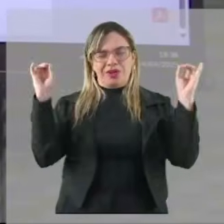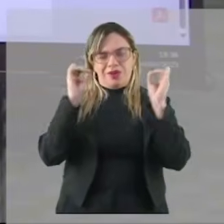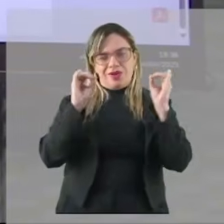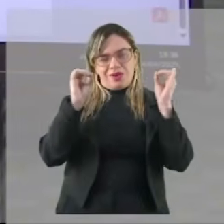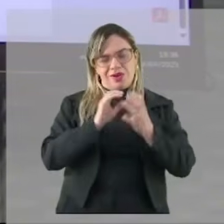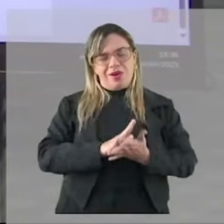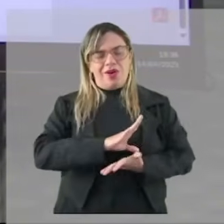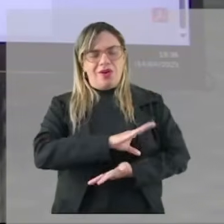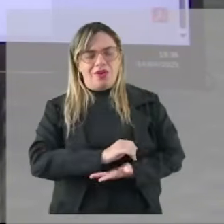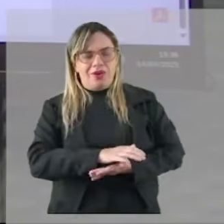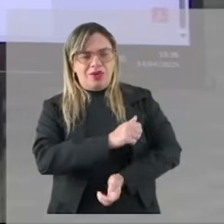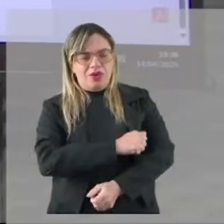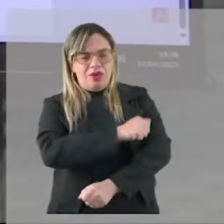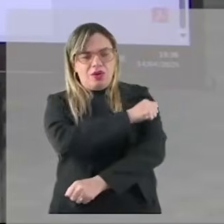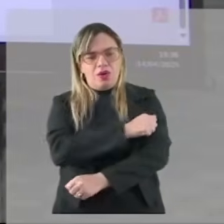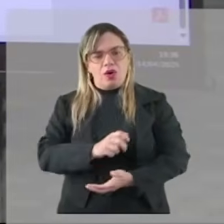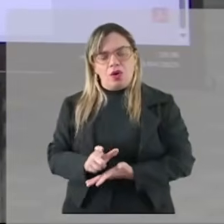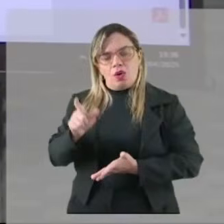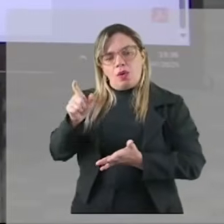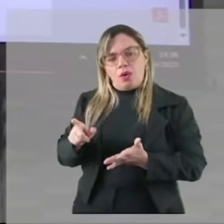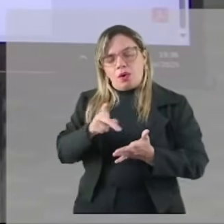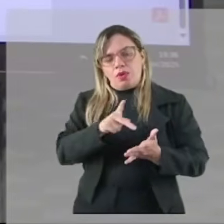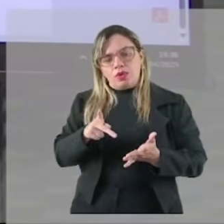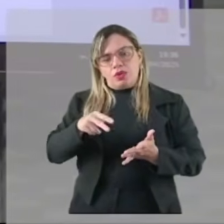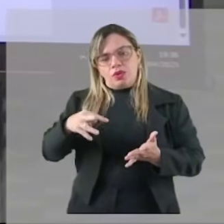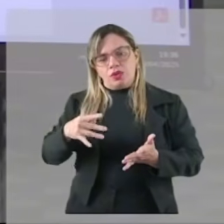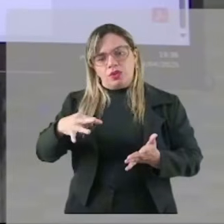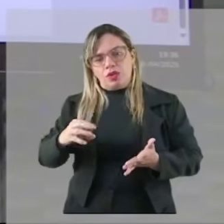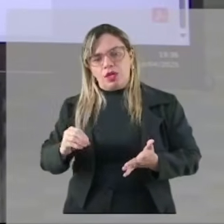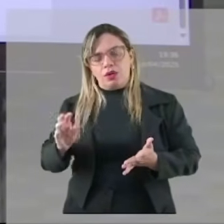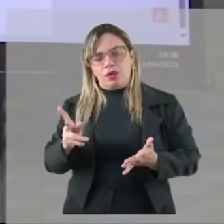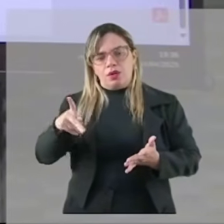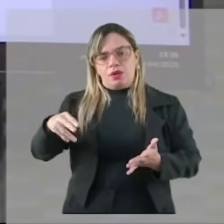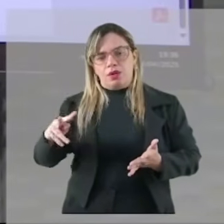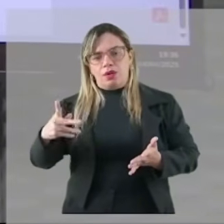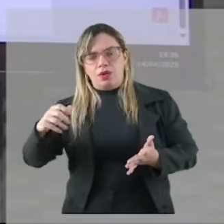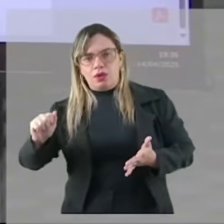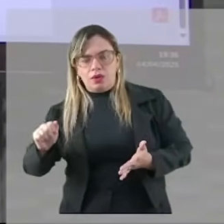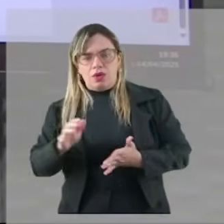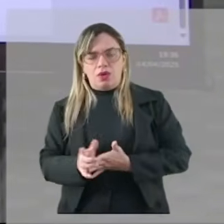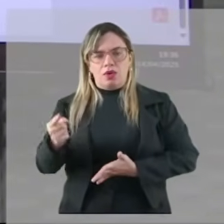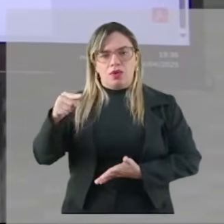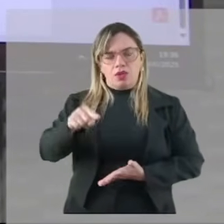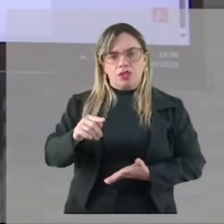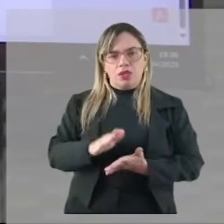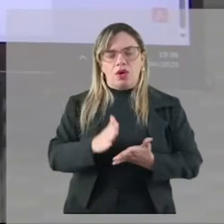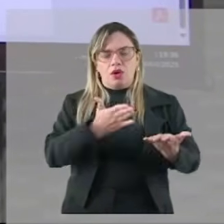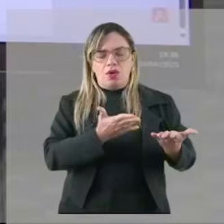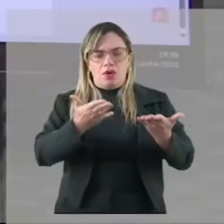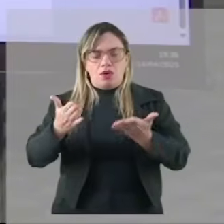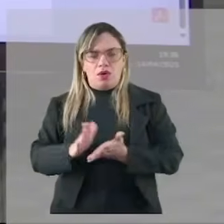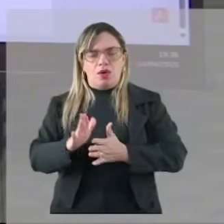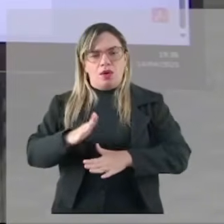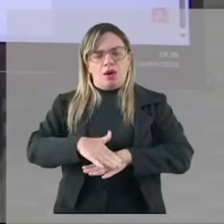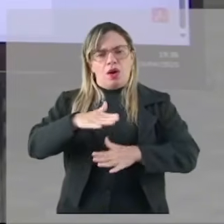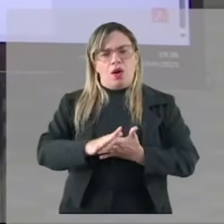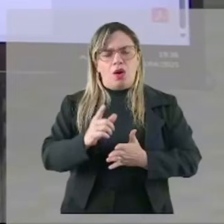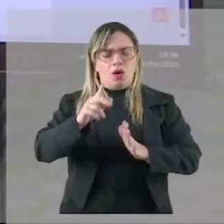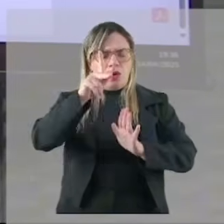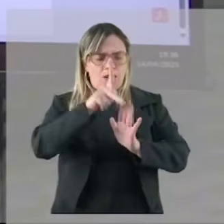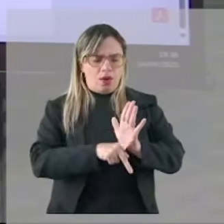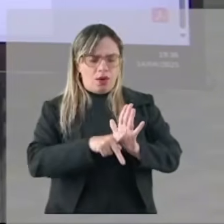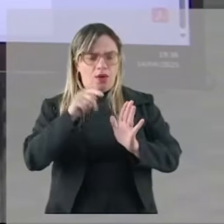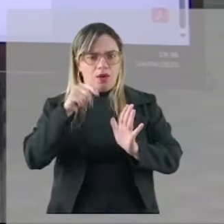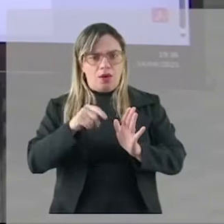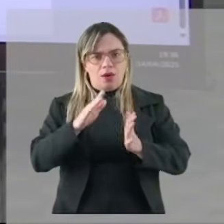meu querido aluno, professor Tiago Penha aqui de Química, e você é o nosso convidado para mais um projeto